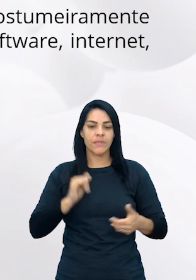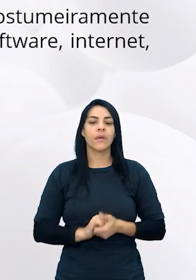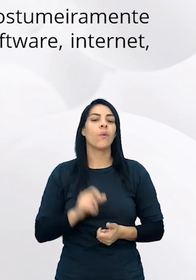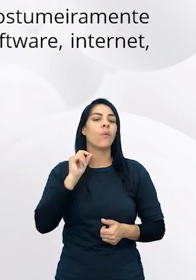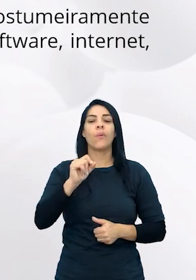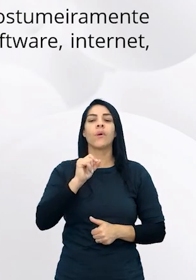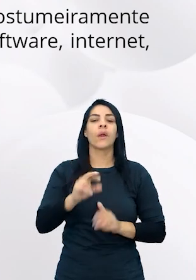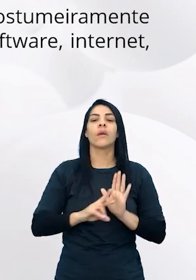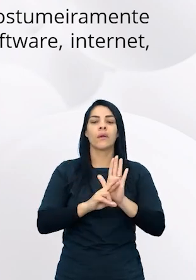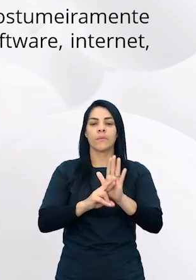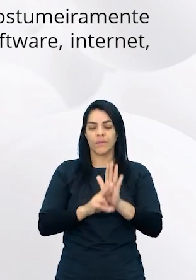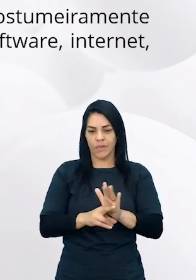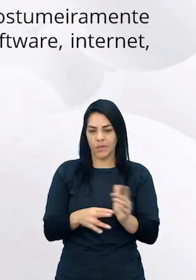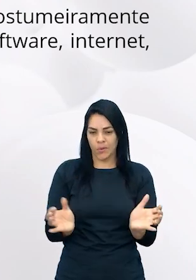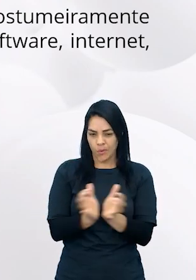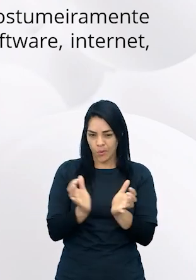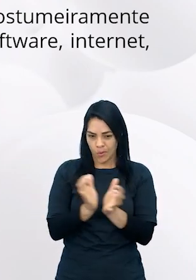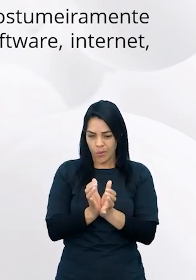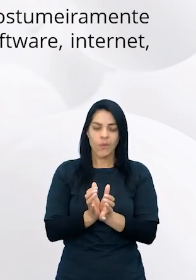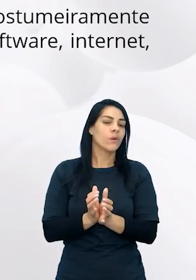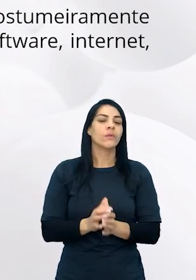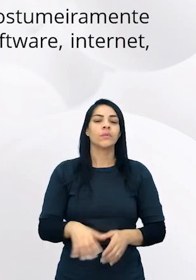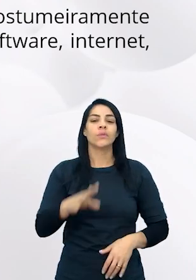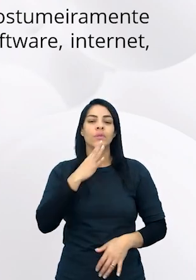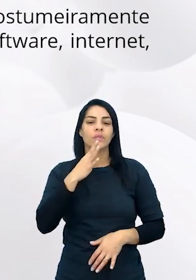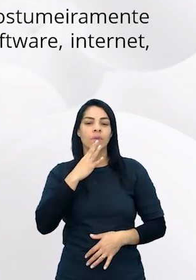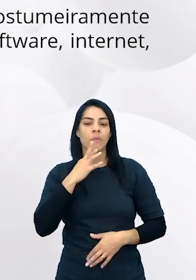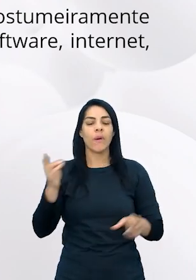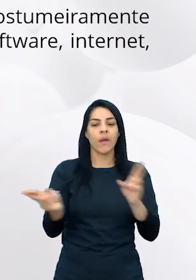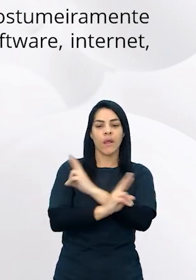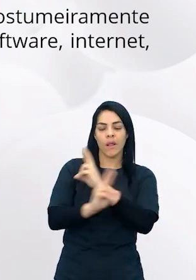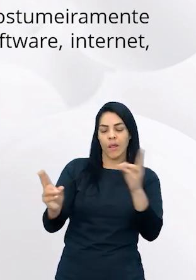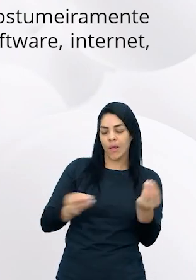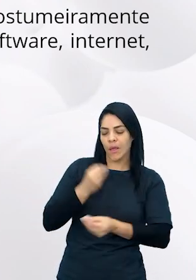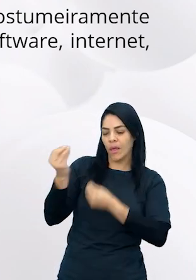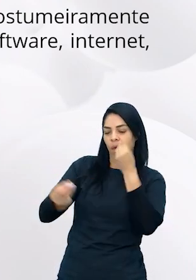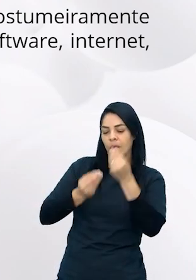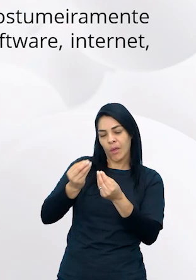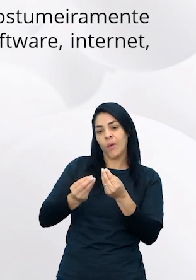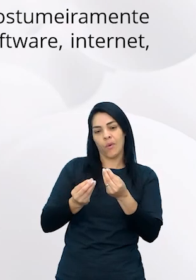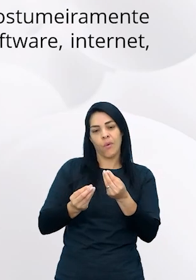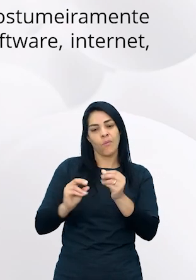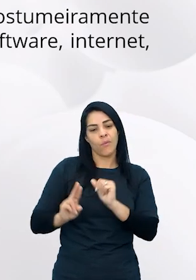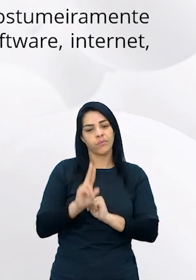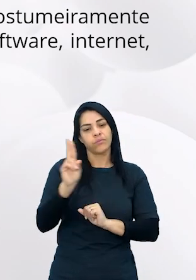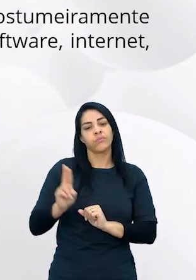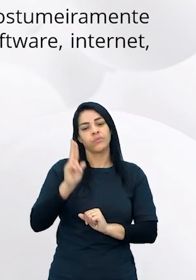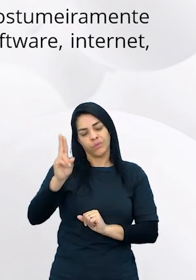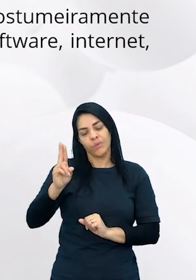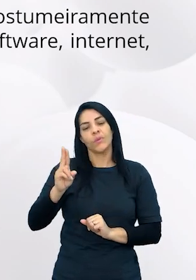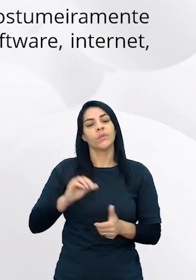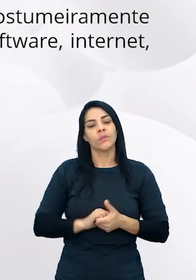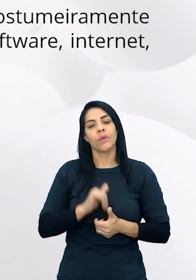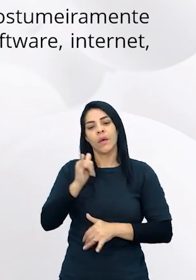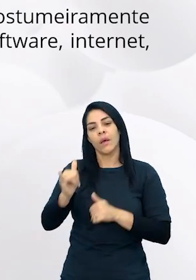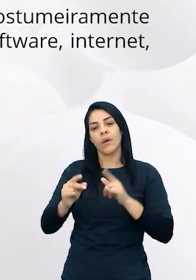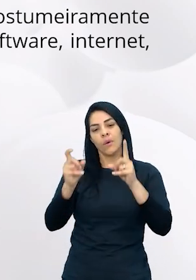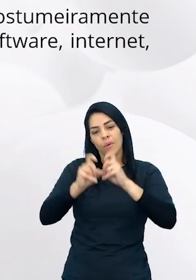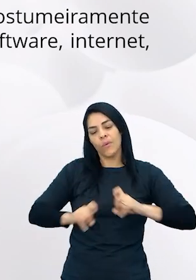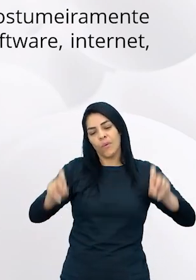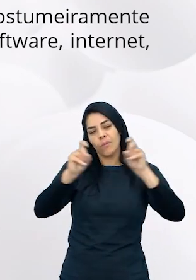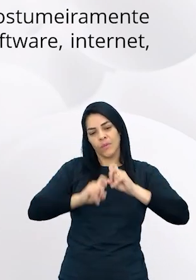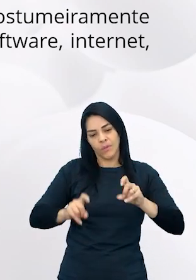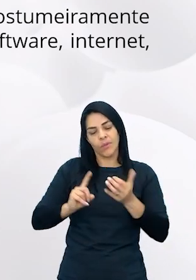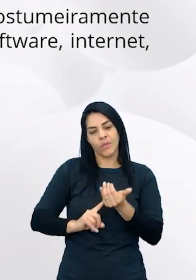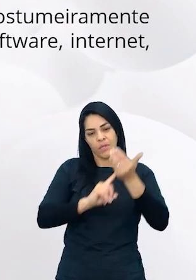um conjunto de conhecimentos relacionados a como funcionam os computadores e suas tecnologias, em especial as redes e a